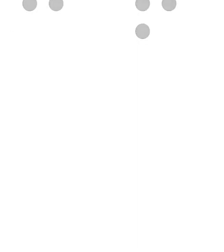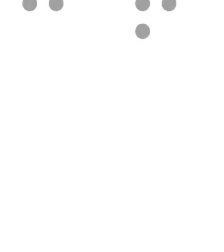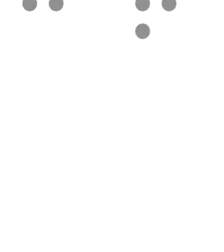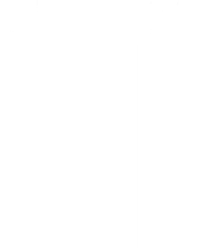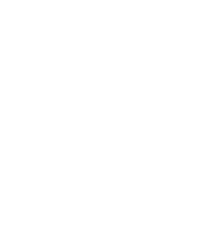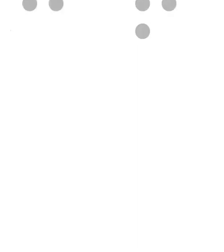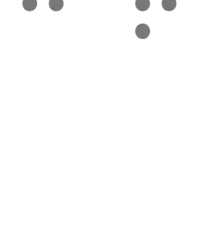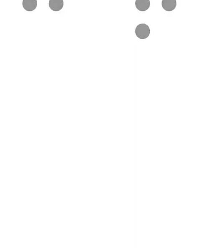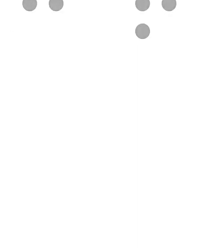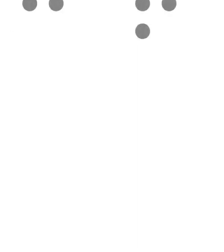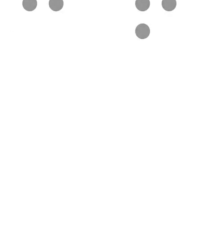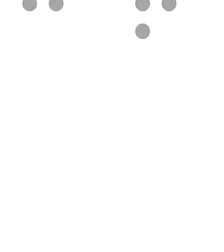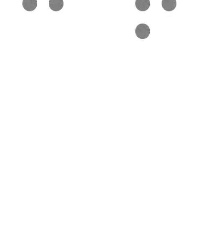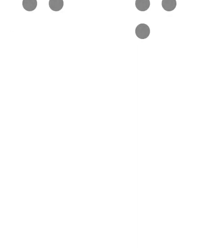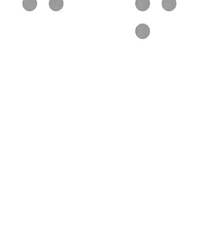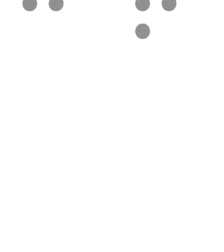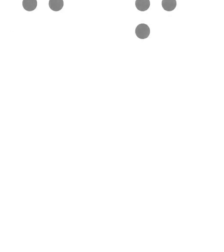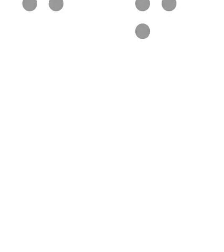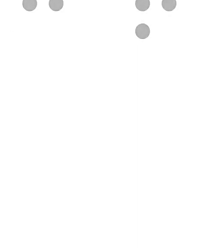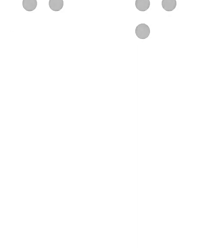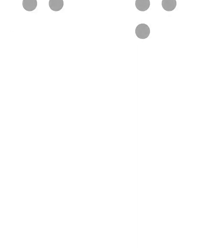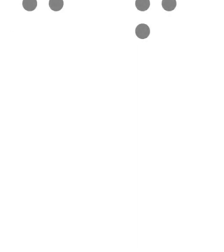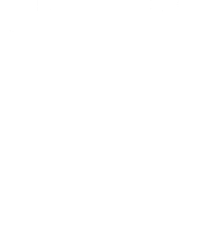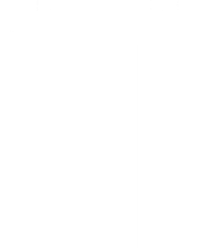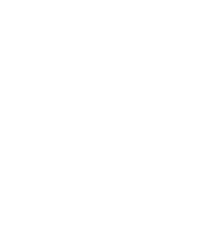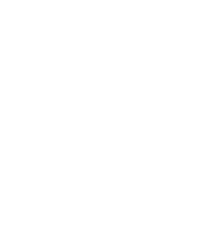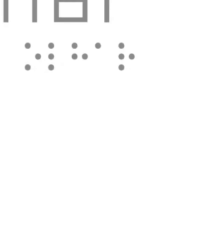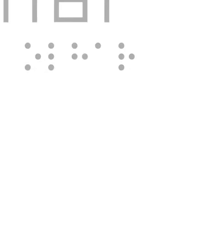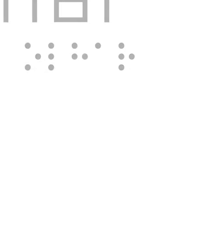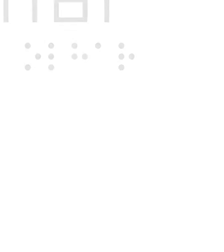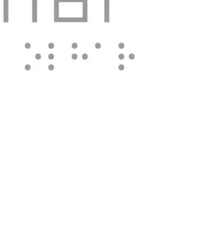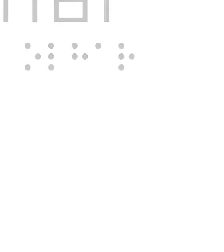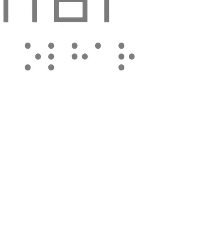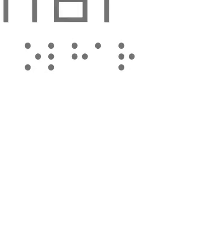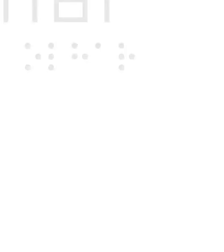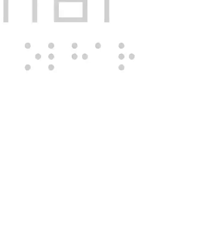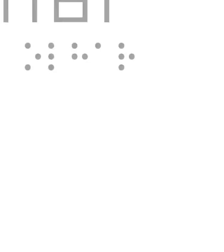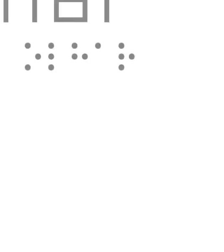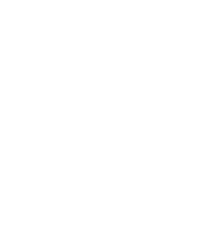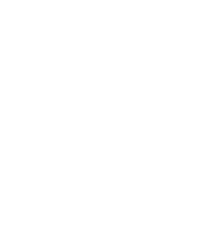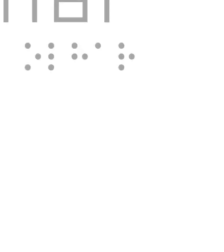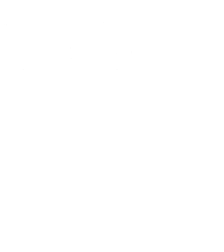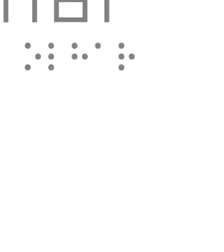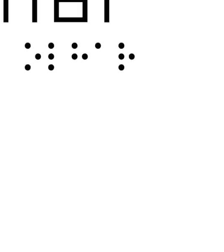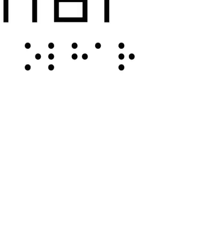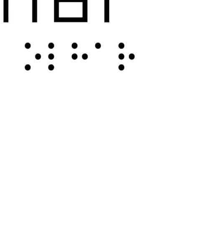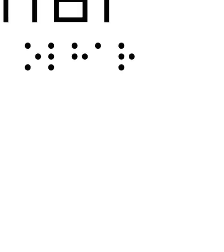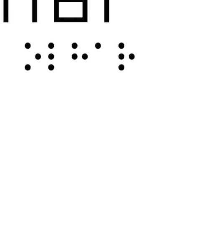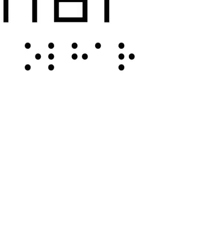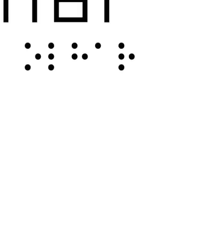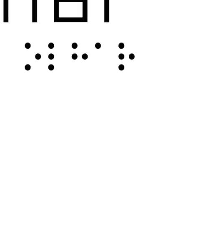Na tela branca, ao centro, o título em braille em letras pretas pisca. Um novo olhar.